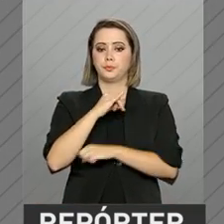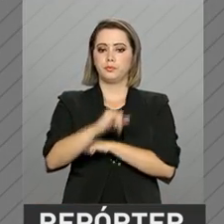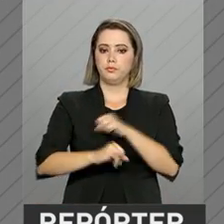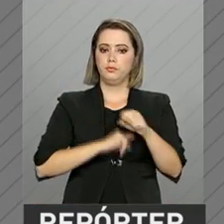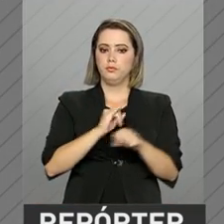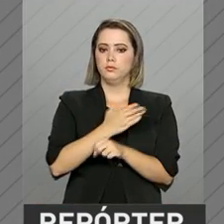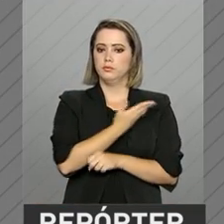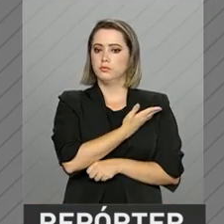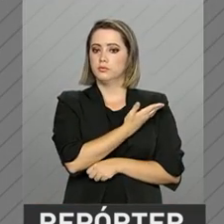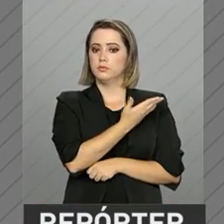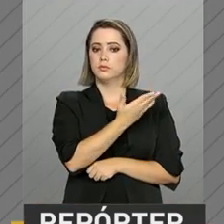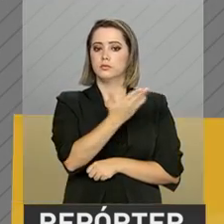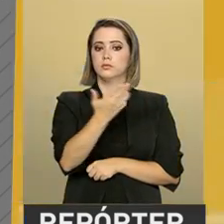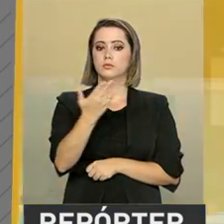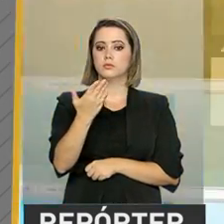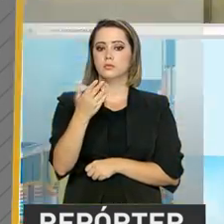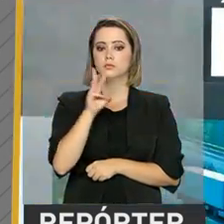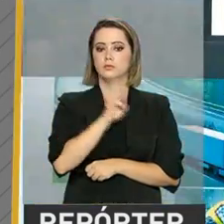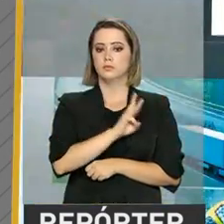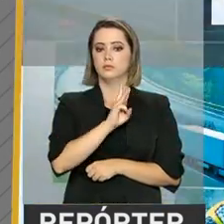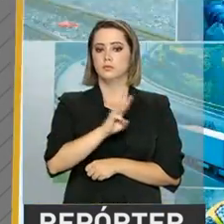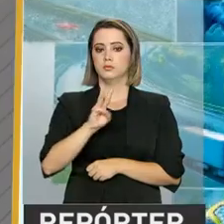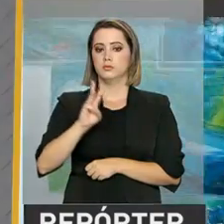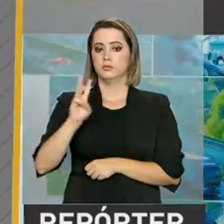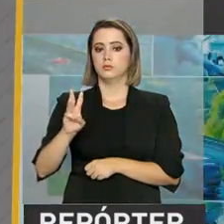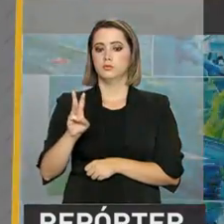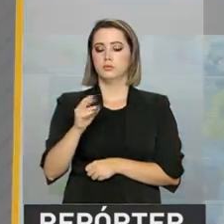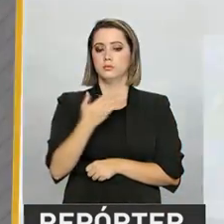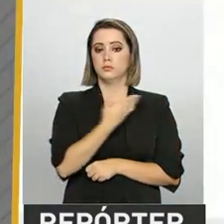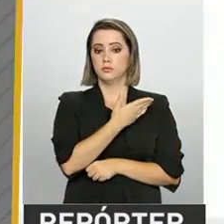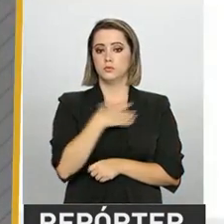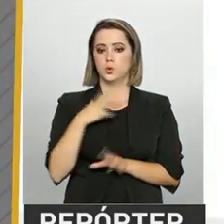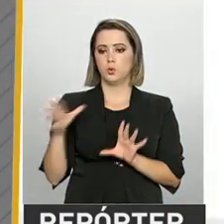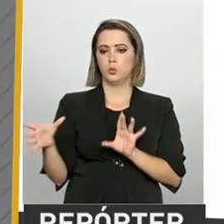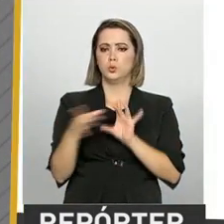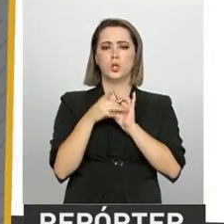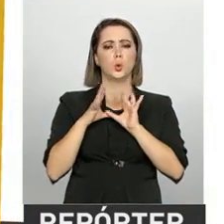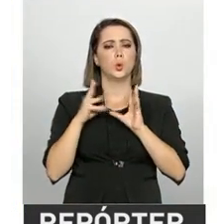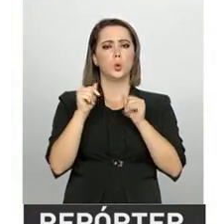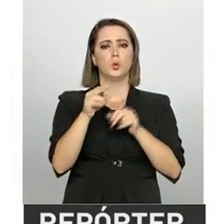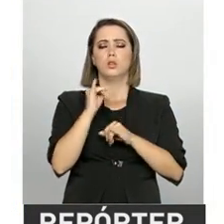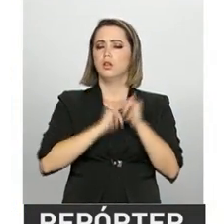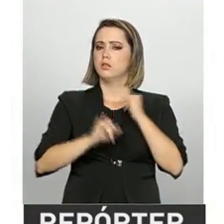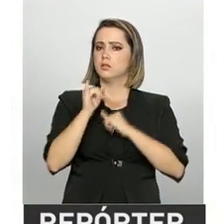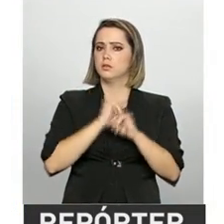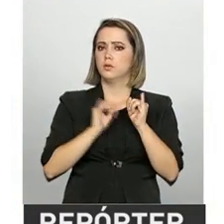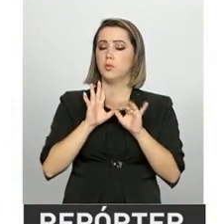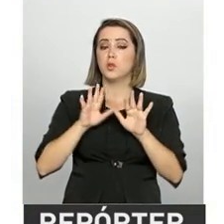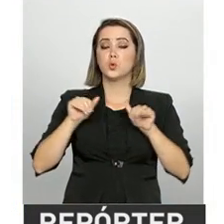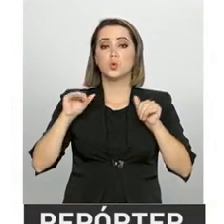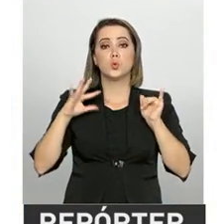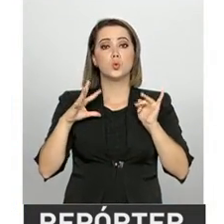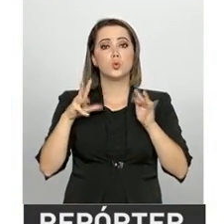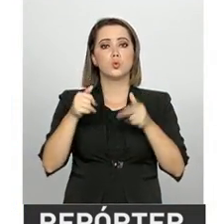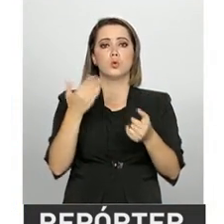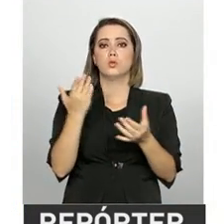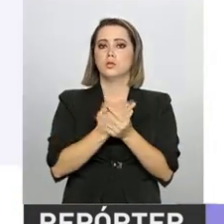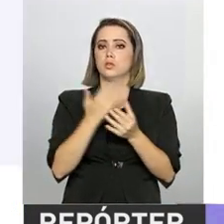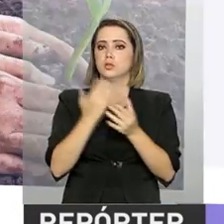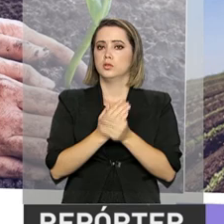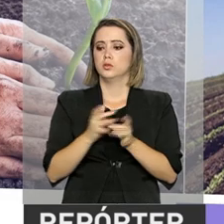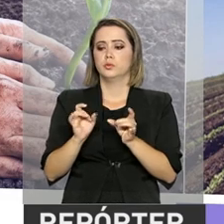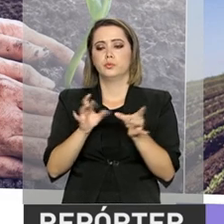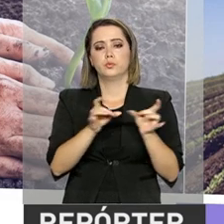no internet o site do Ministério dos transportes reúne todas as informações sobre processos de concessões de